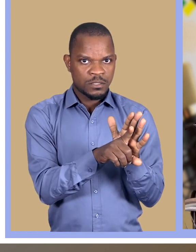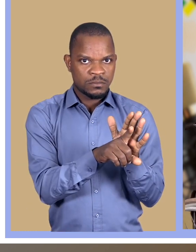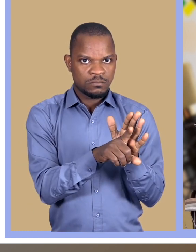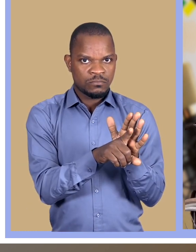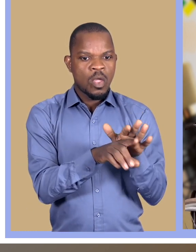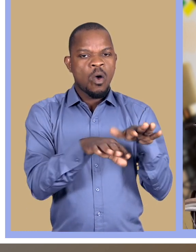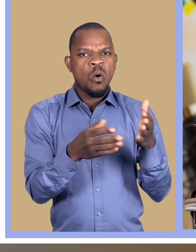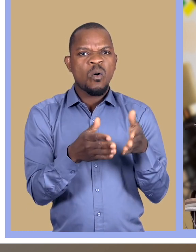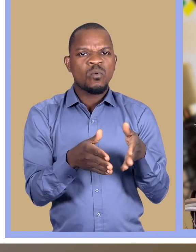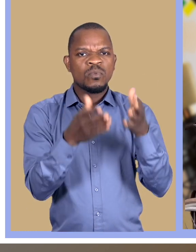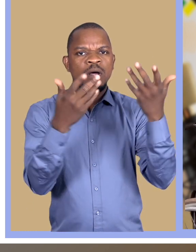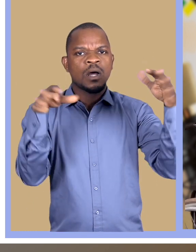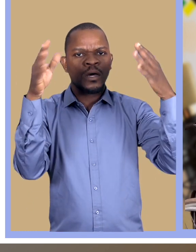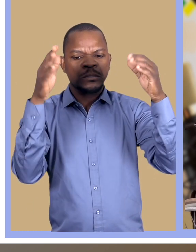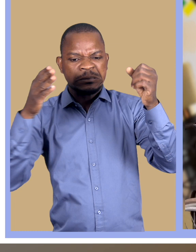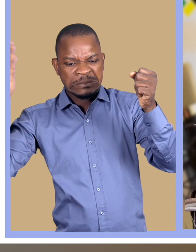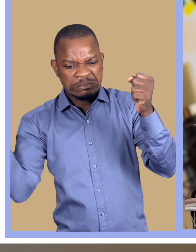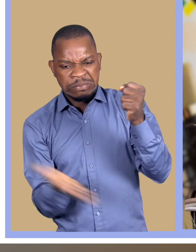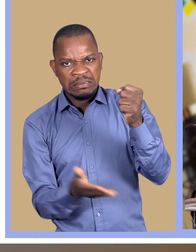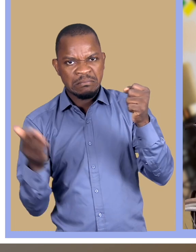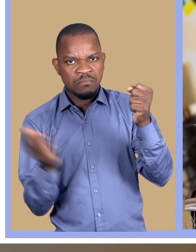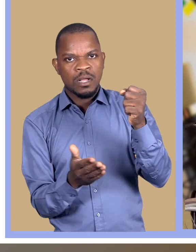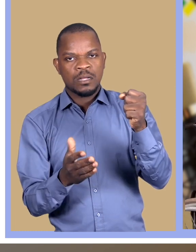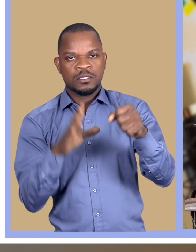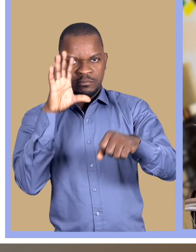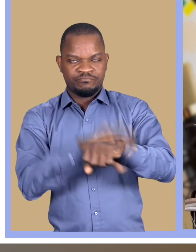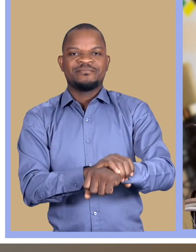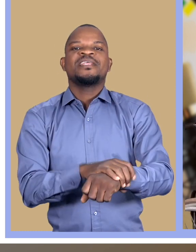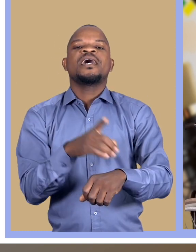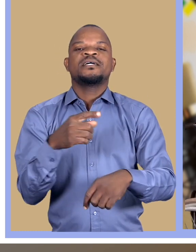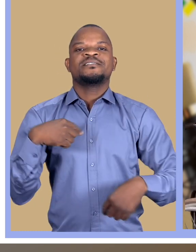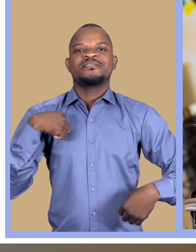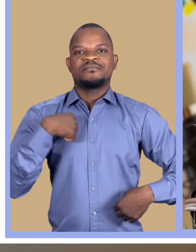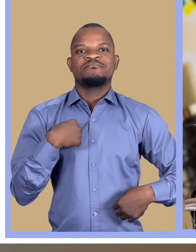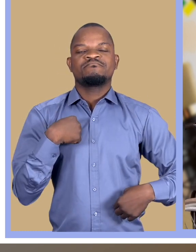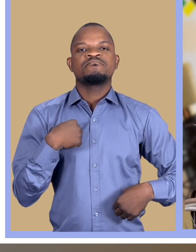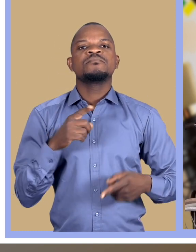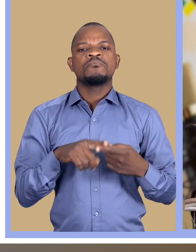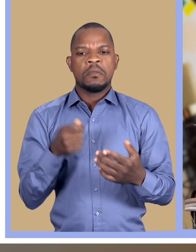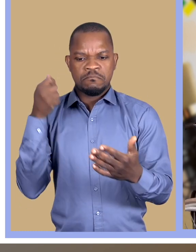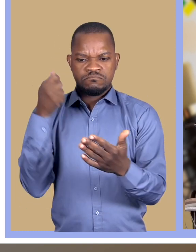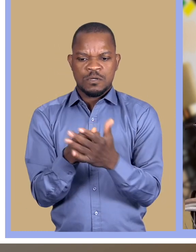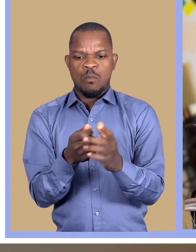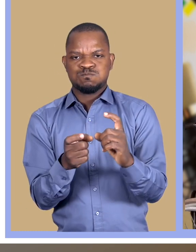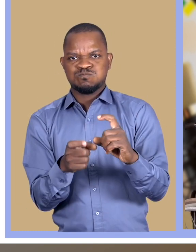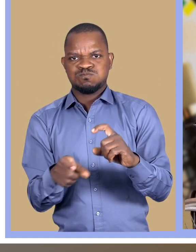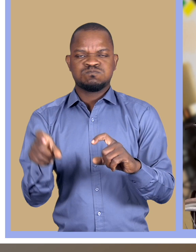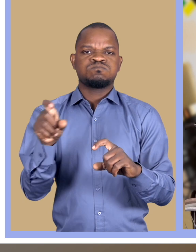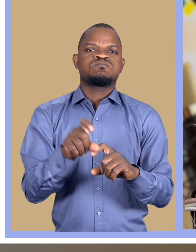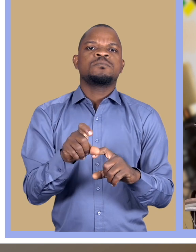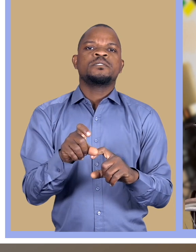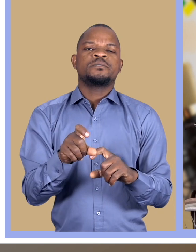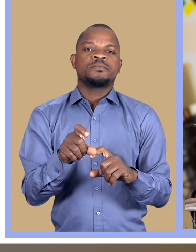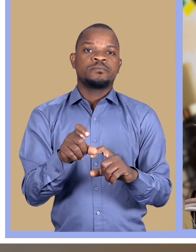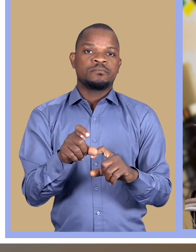uma árvore centenária, por exemplo, e foi penalizado. Pagou uma multa de tantos 1000 meticais ou sei lá